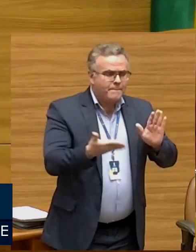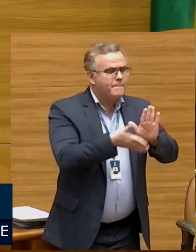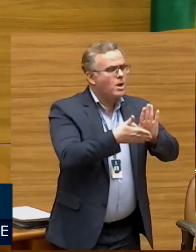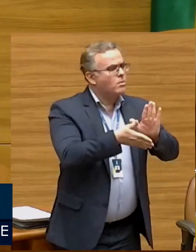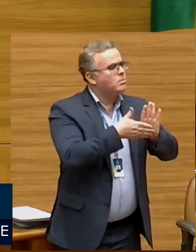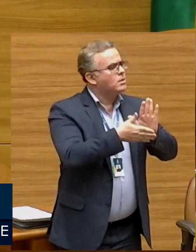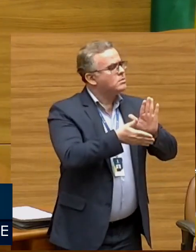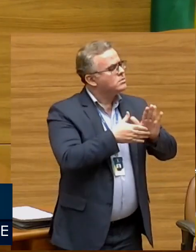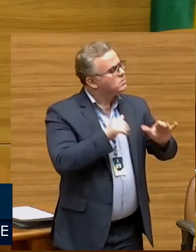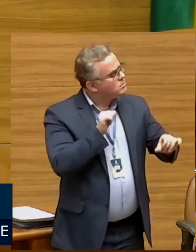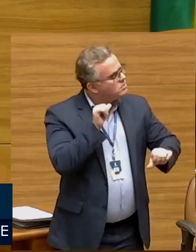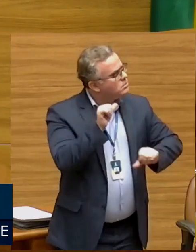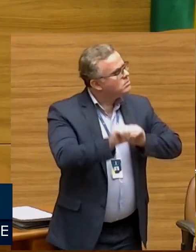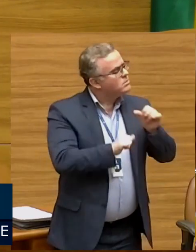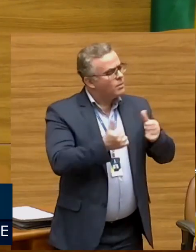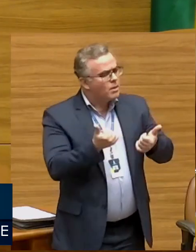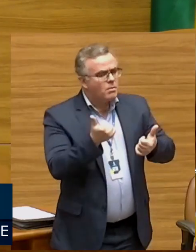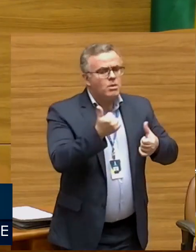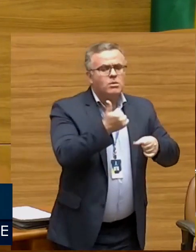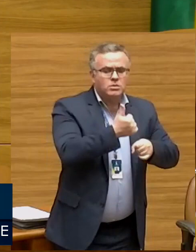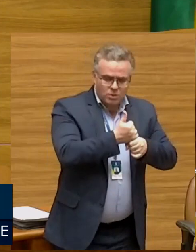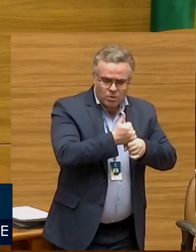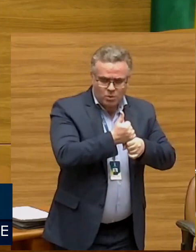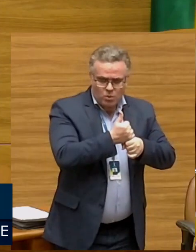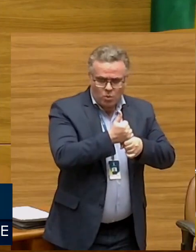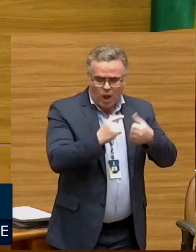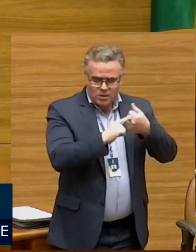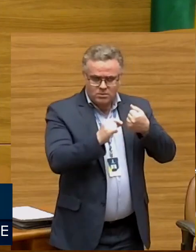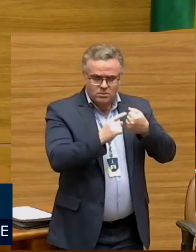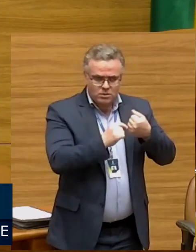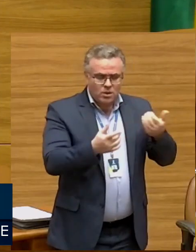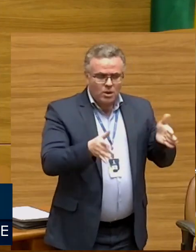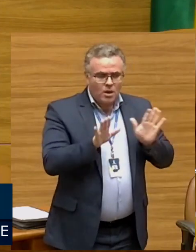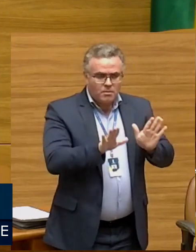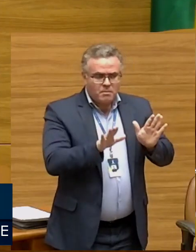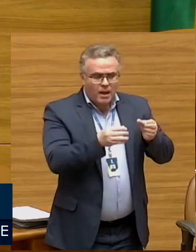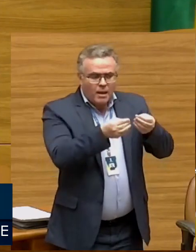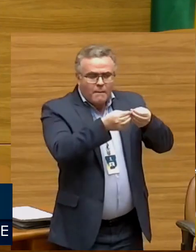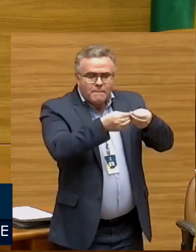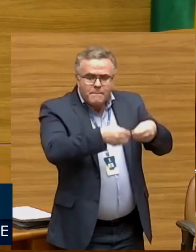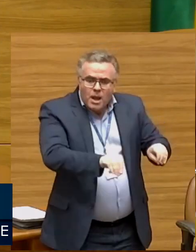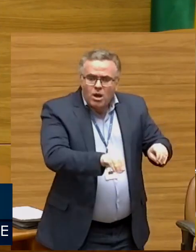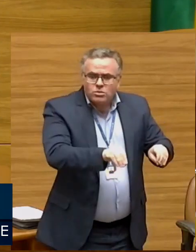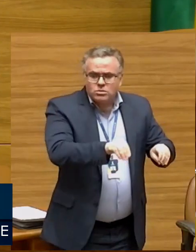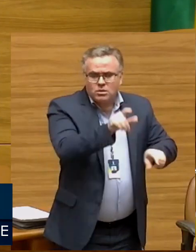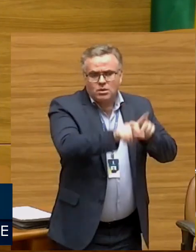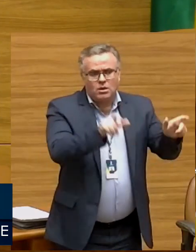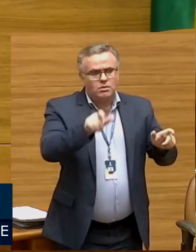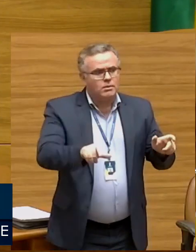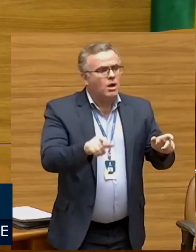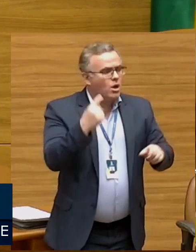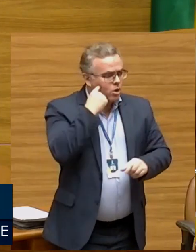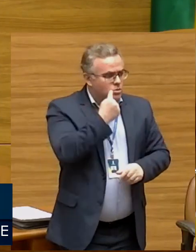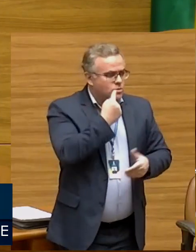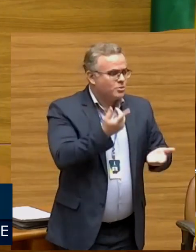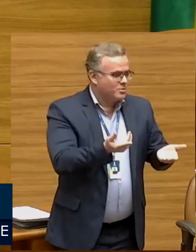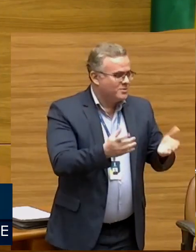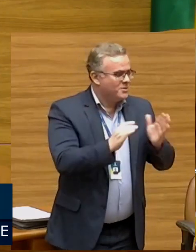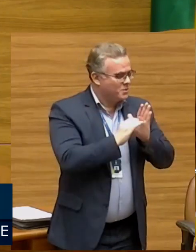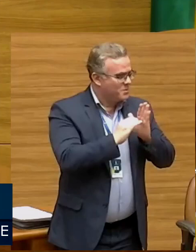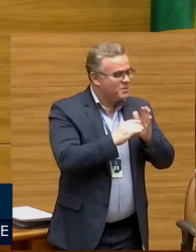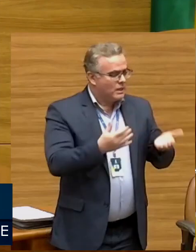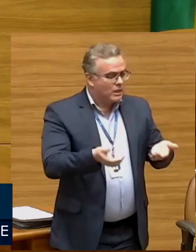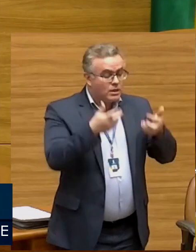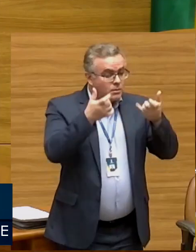também a alteração que não era cumprido e causava prejuízo à comunidade. O artigo